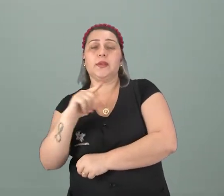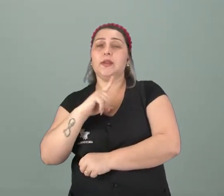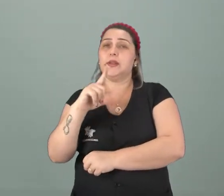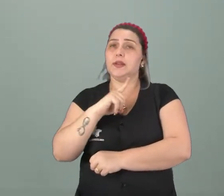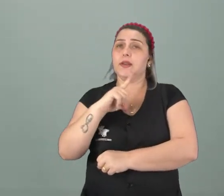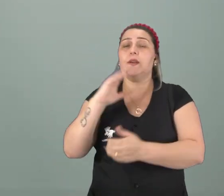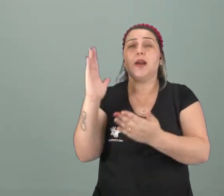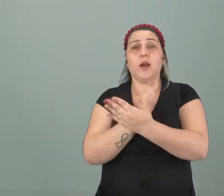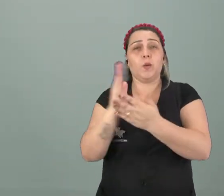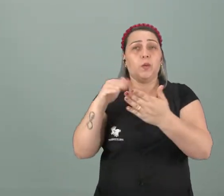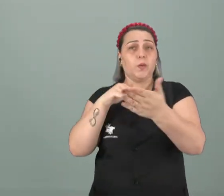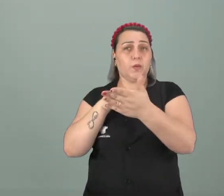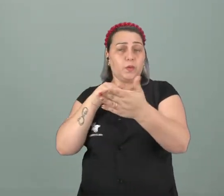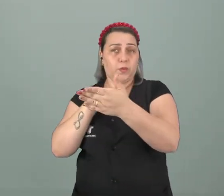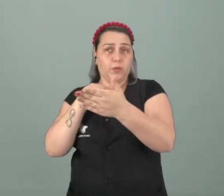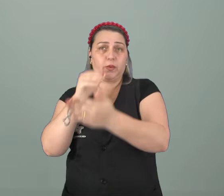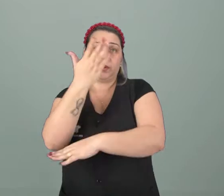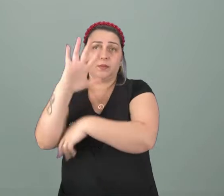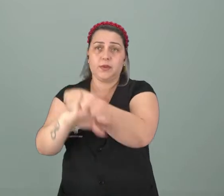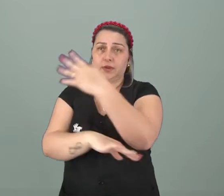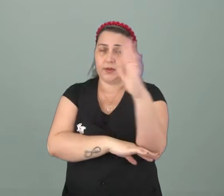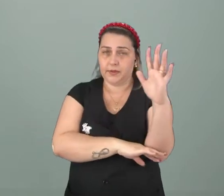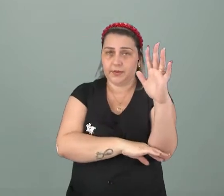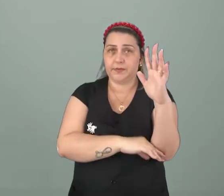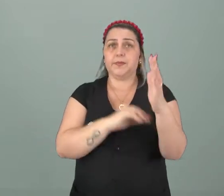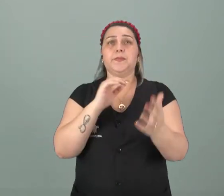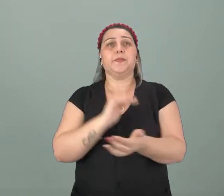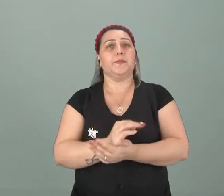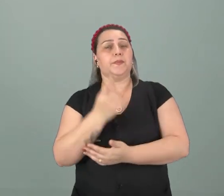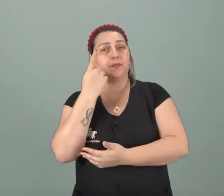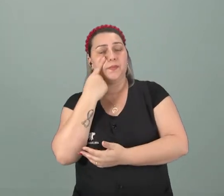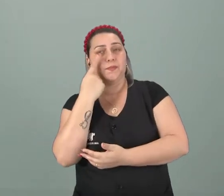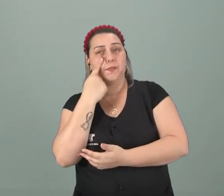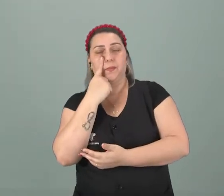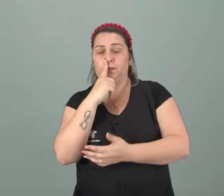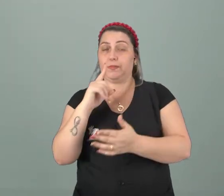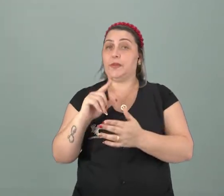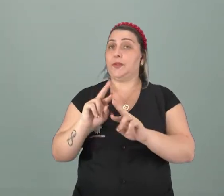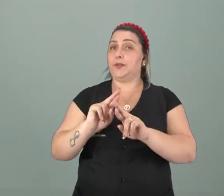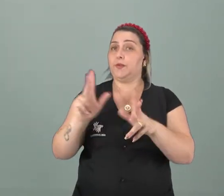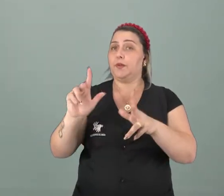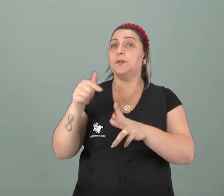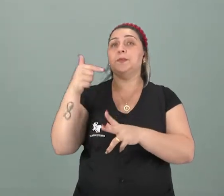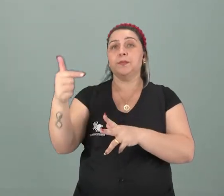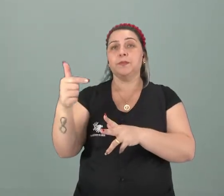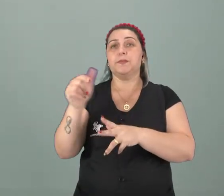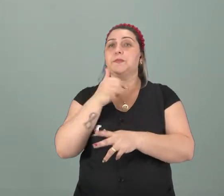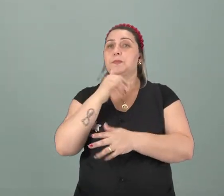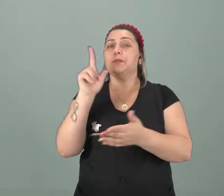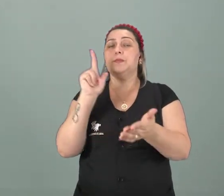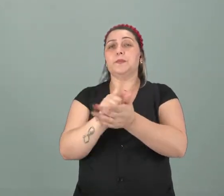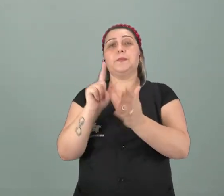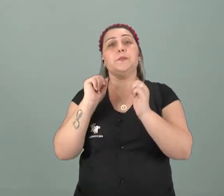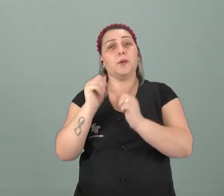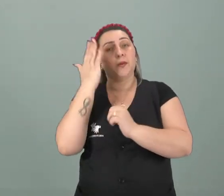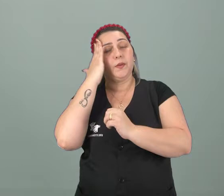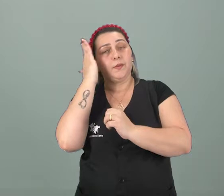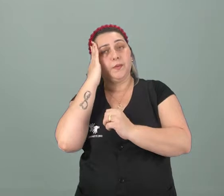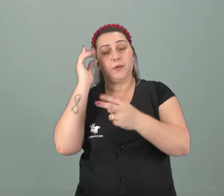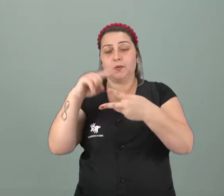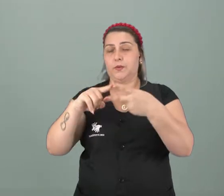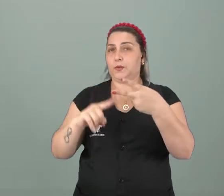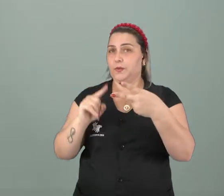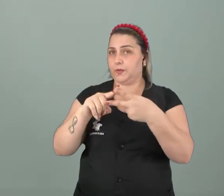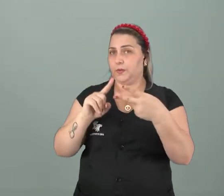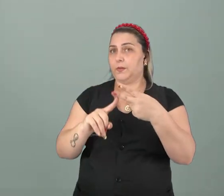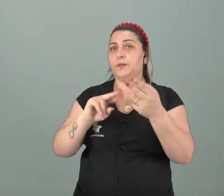houve ali alguns impactos ambientais, né? Então vejam que é um conceito diferente do outro, né? Então energia limpa pode ser entendida sobre esses